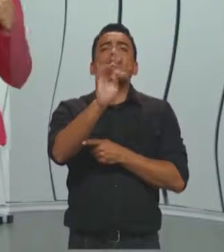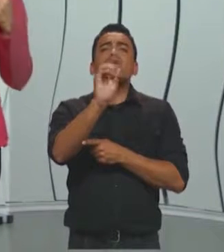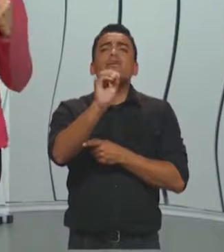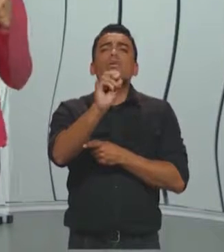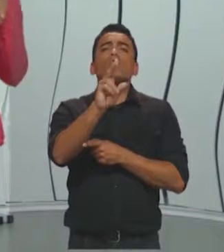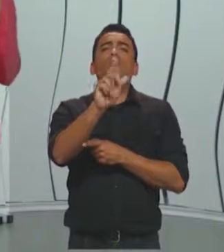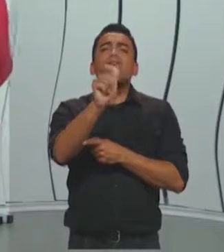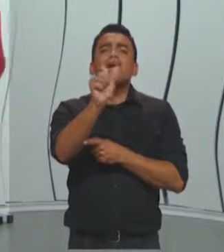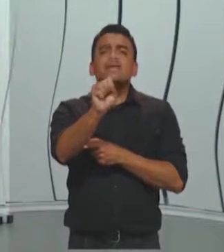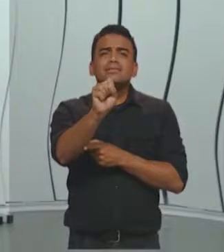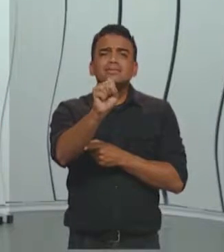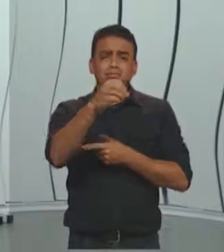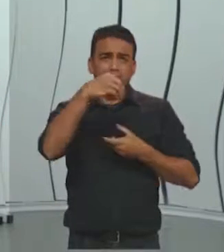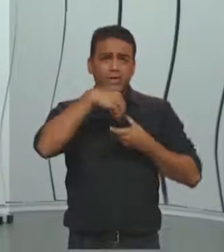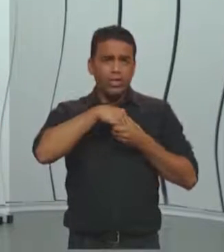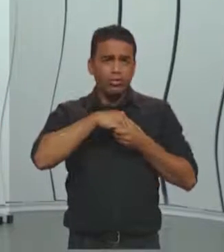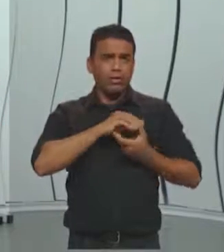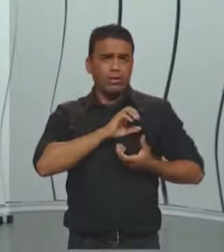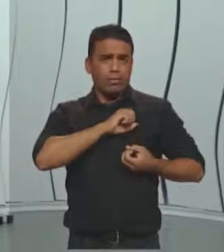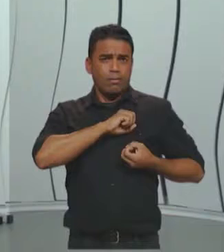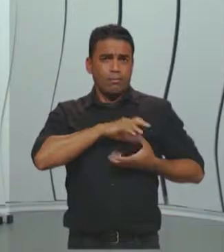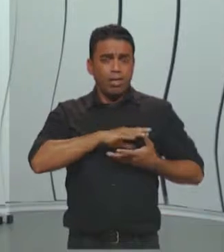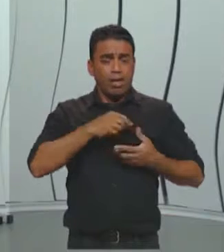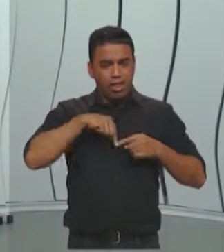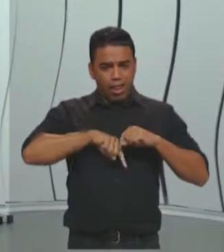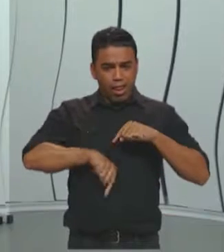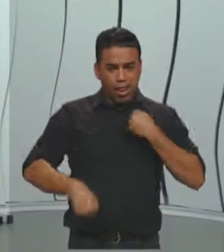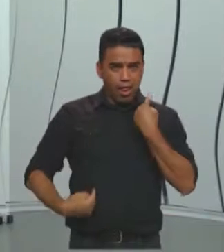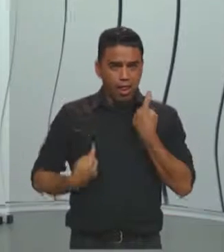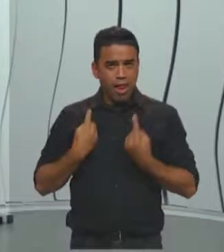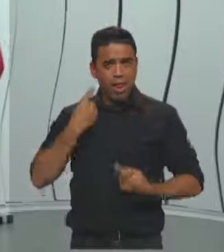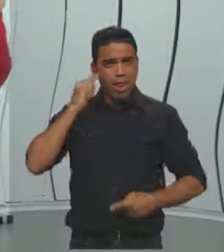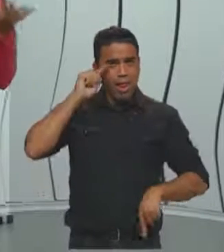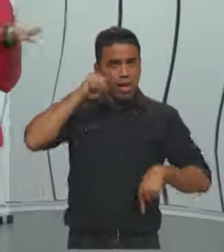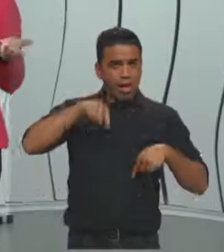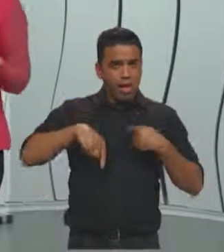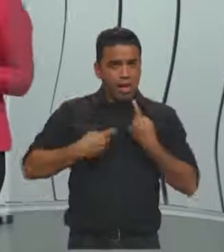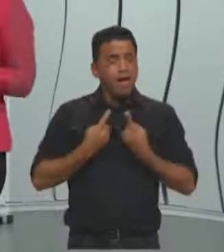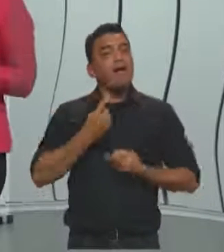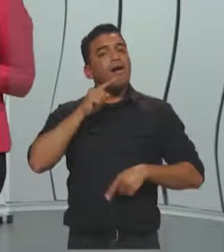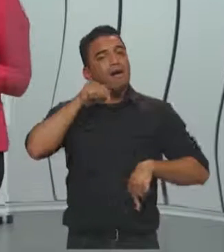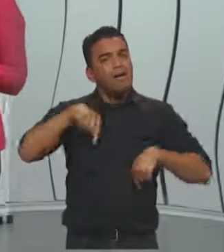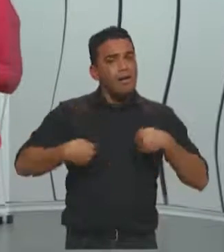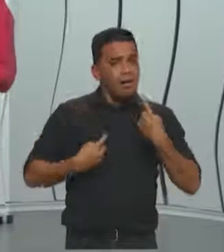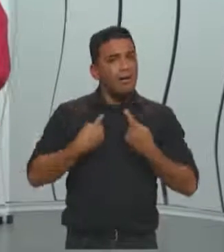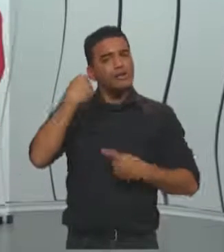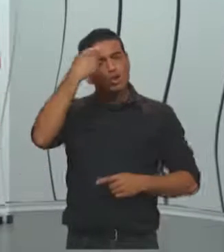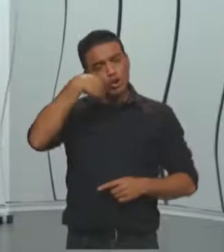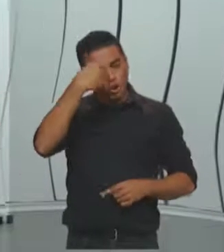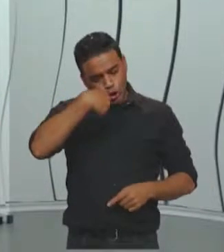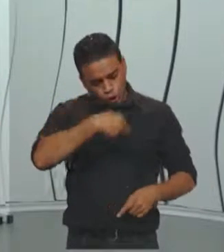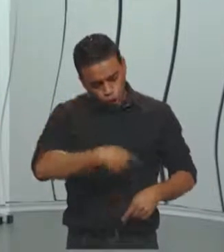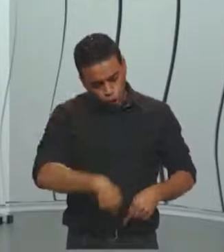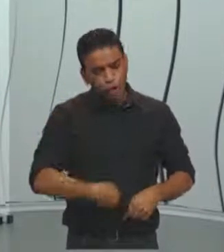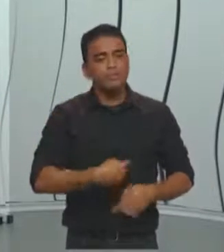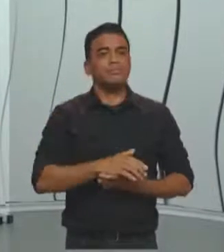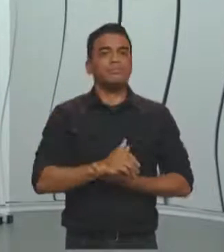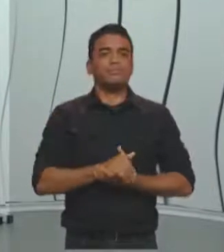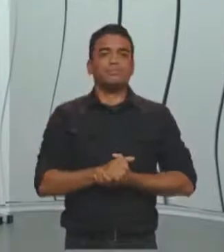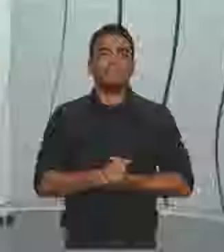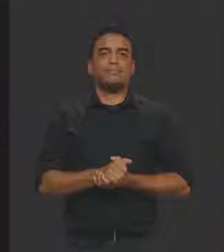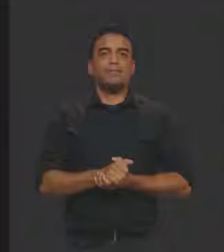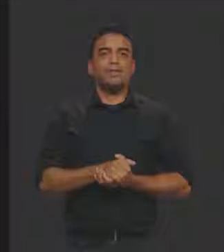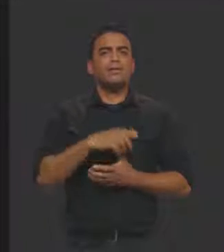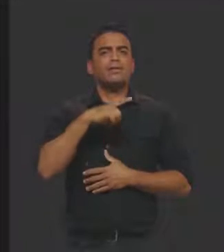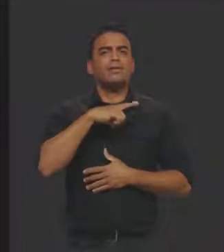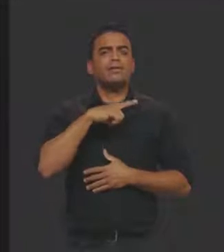e passa pelas aurículas para depois vir para os ventrículos, e dos ventrículos é que ela dirige para o corpo. Temos